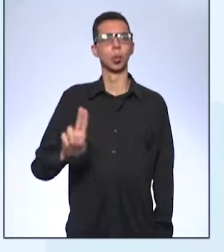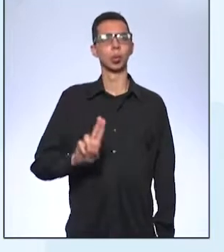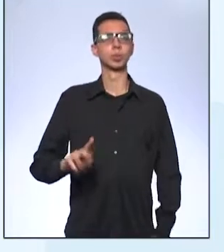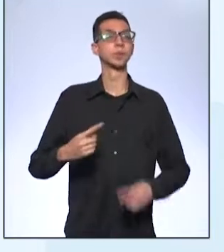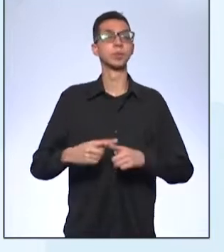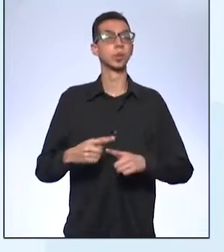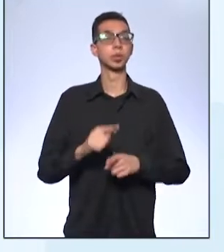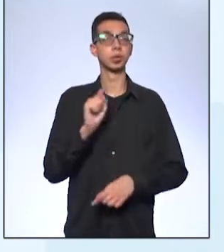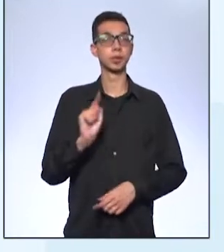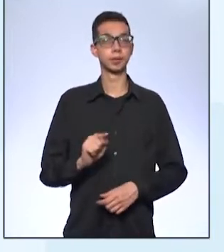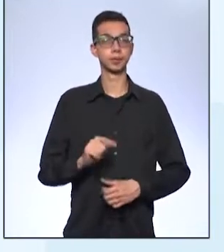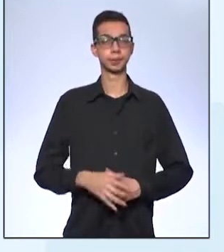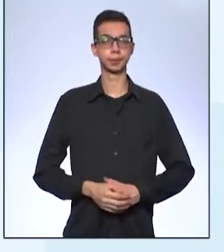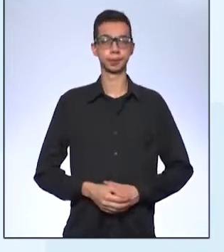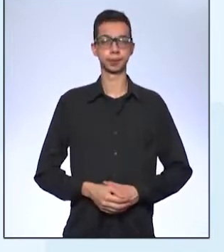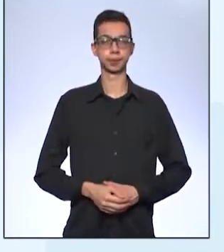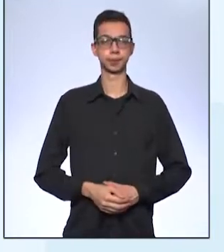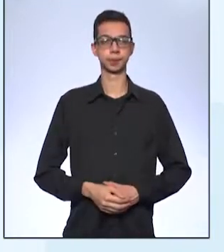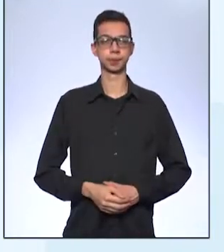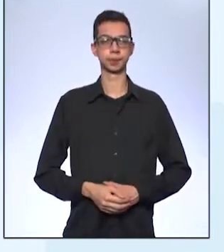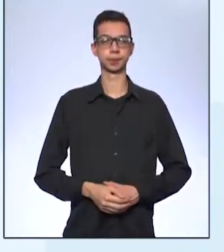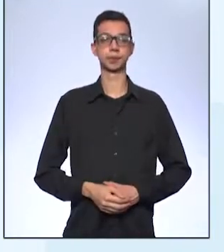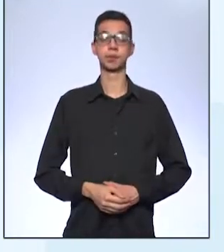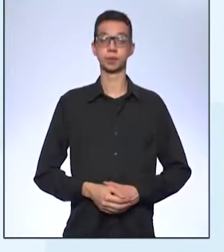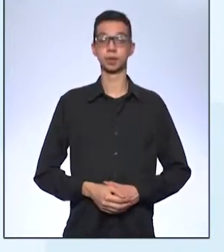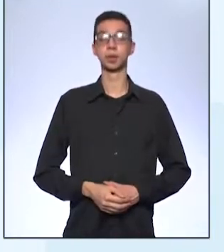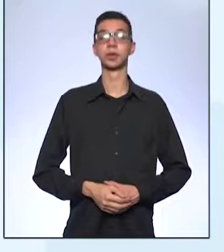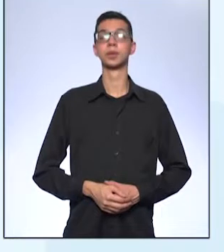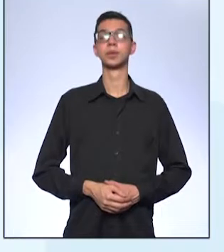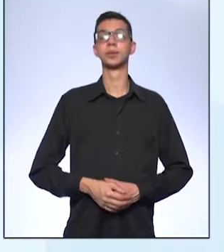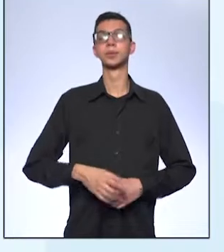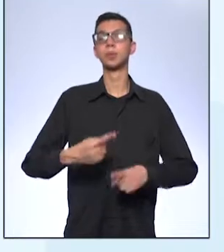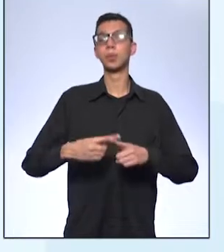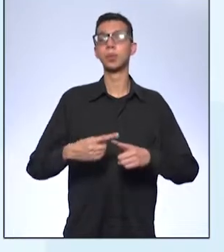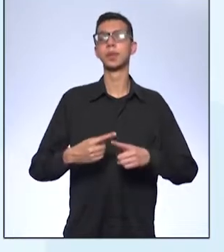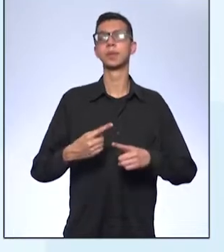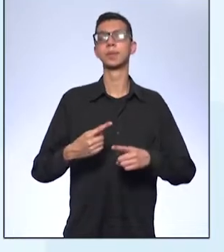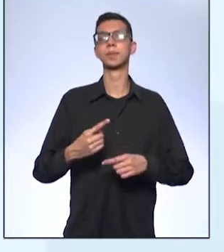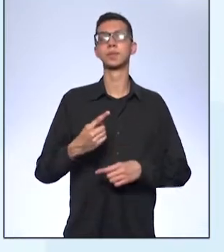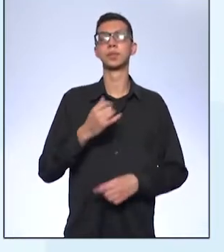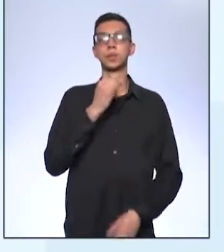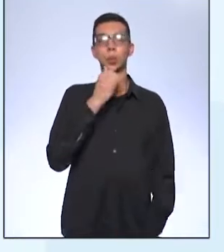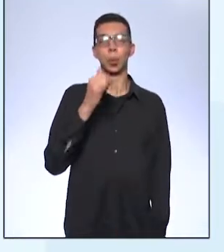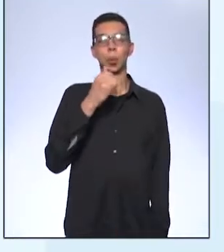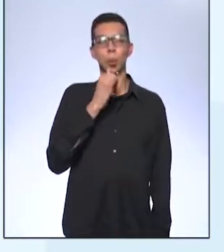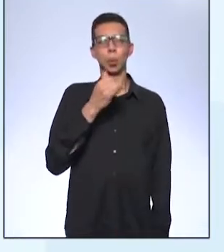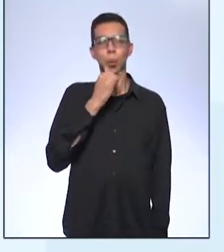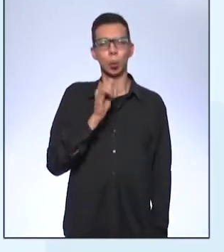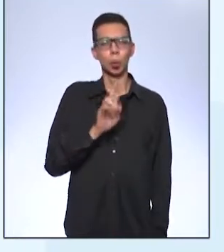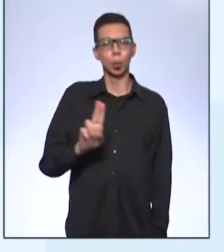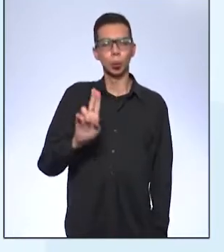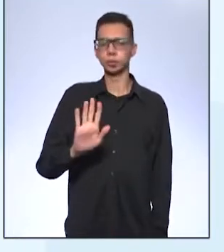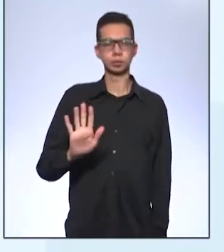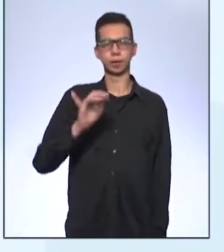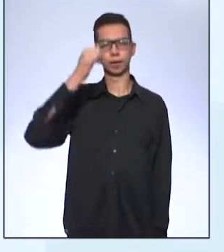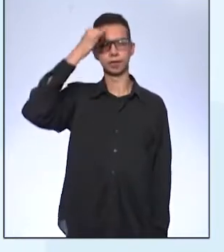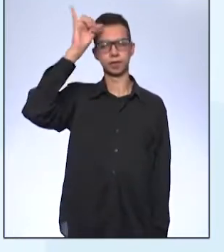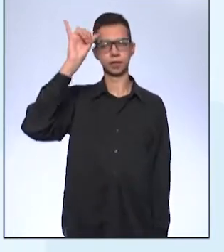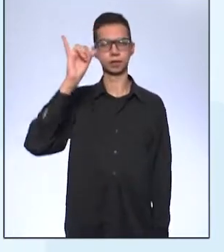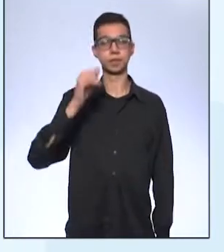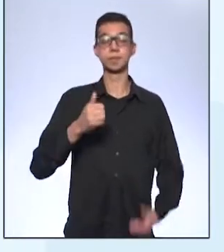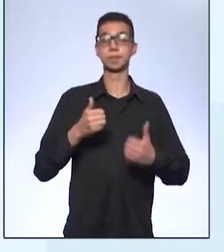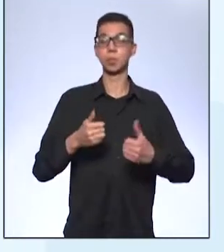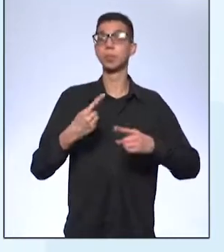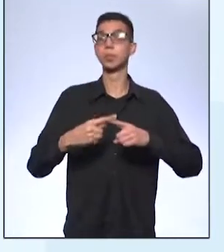boa razão por que as pessoas podem economizar energia é... Então vamos dando print aí enquanto a gente está lendo, gente. Saving energy is